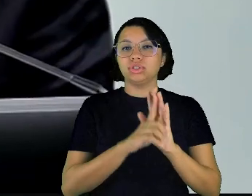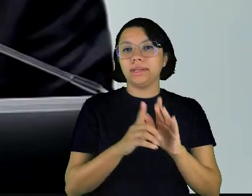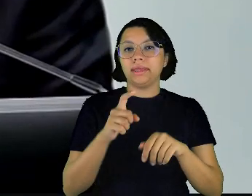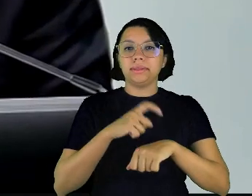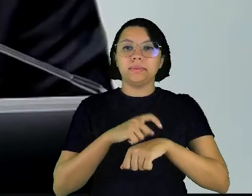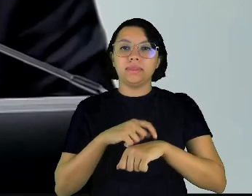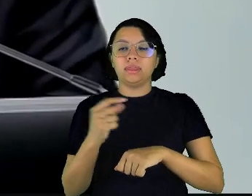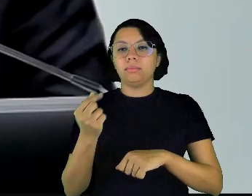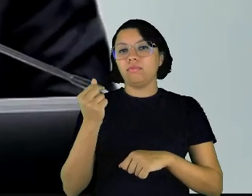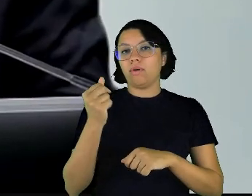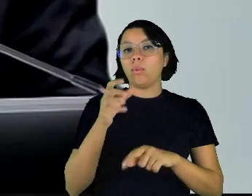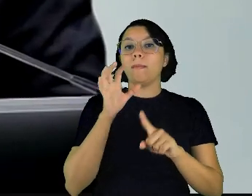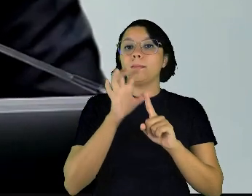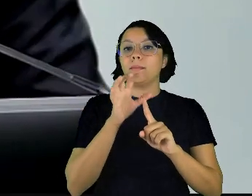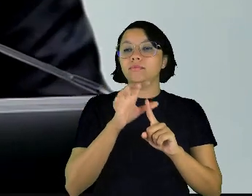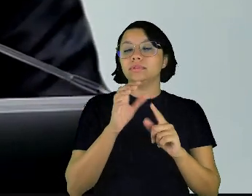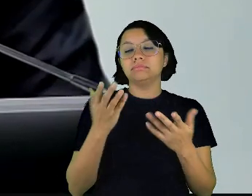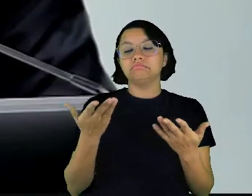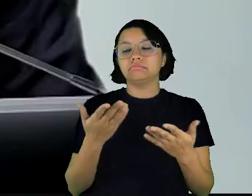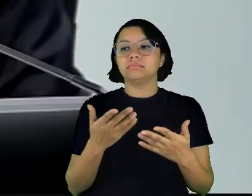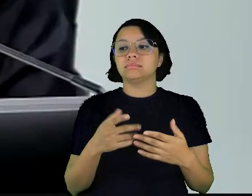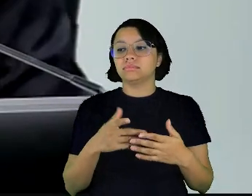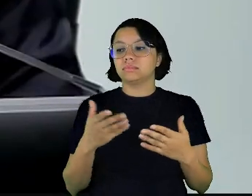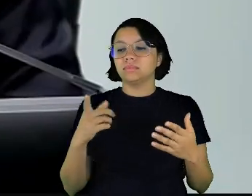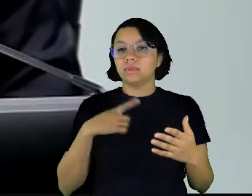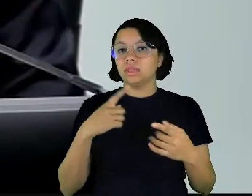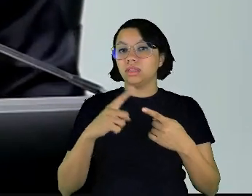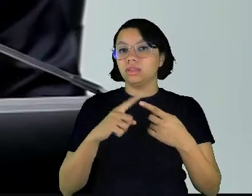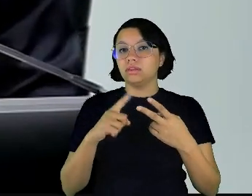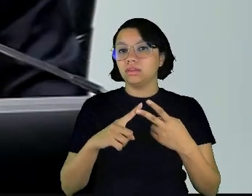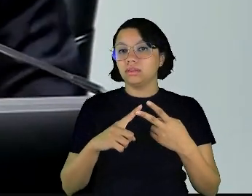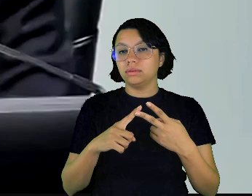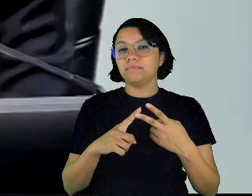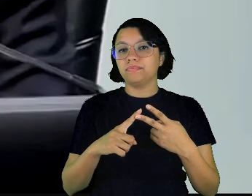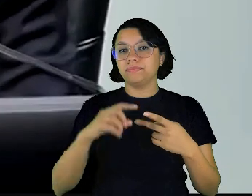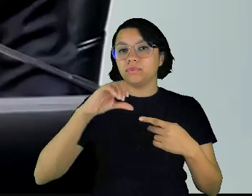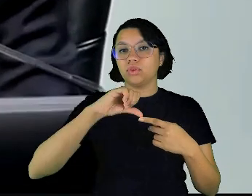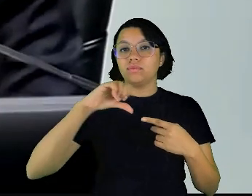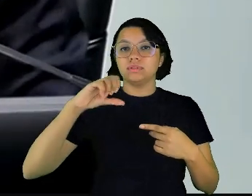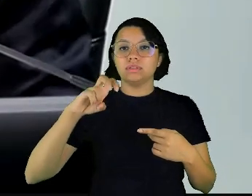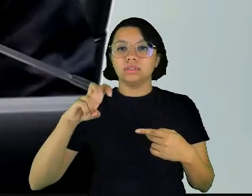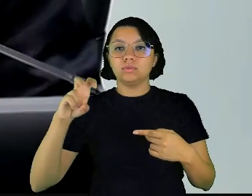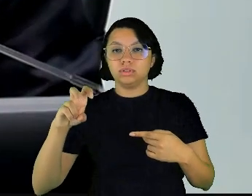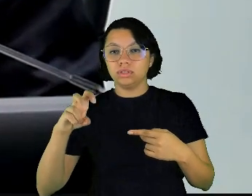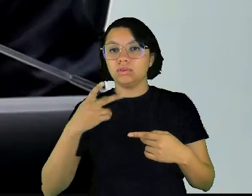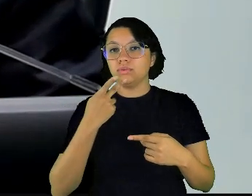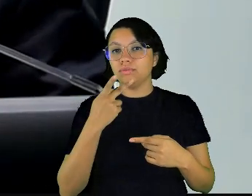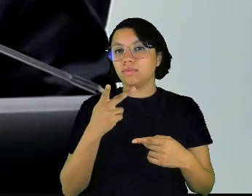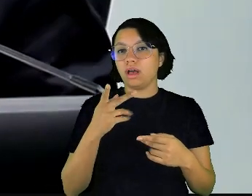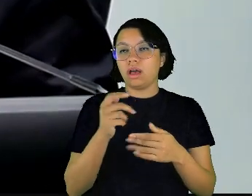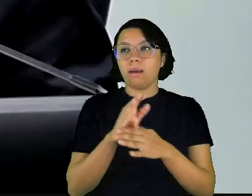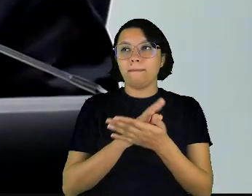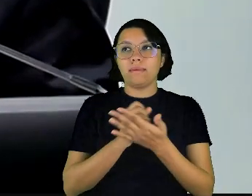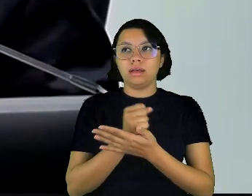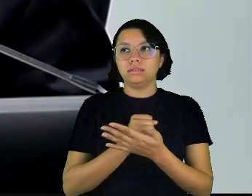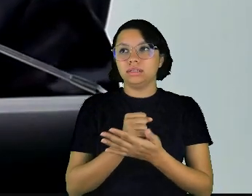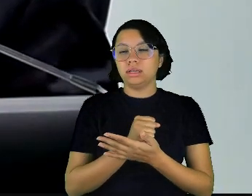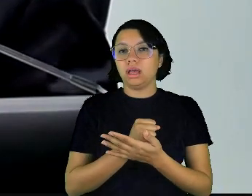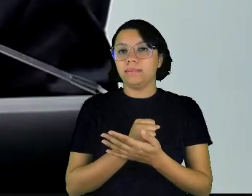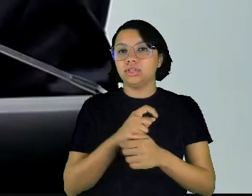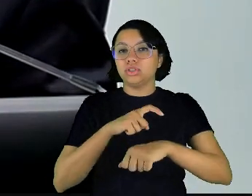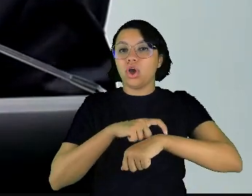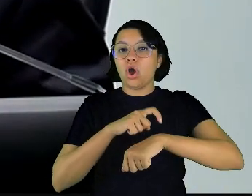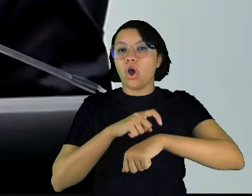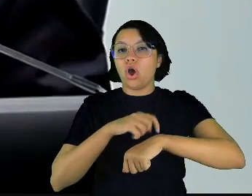possa influenciar. E aí tem esses 2 temas. O primeiro, o 955, trata basicamente da hora extra, né,